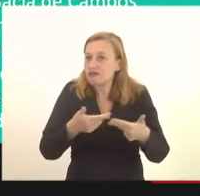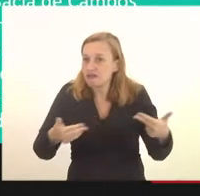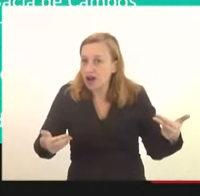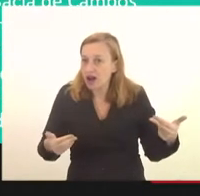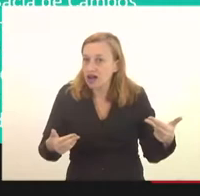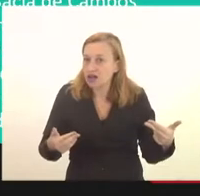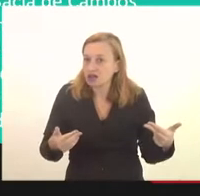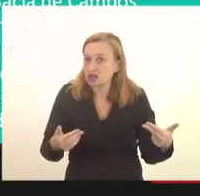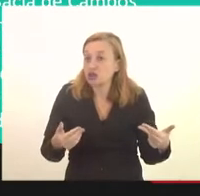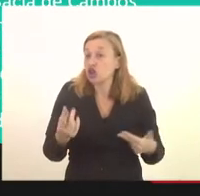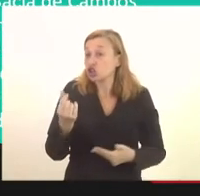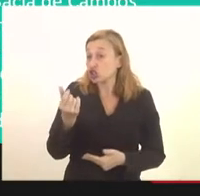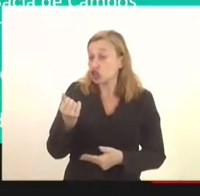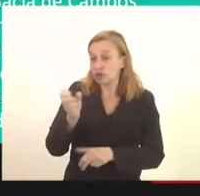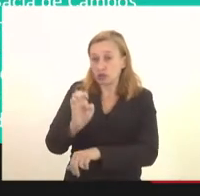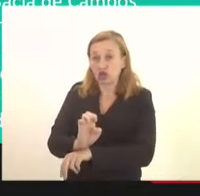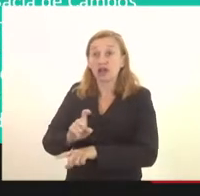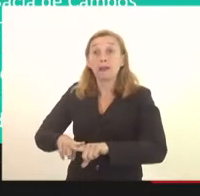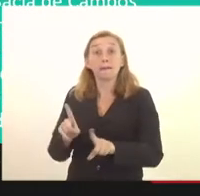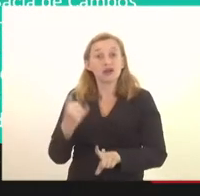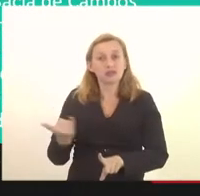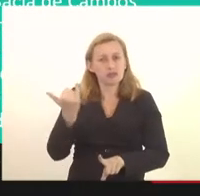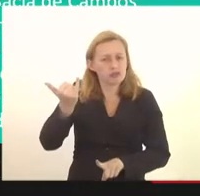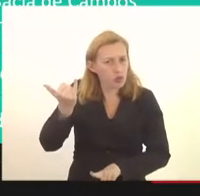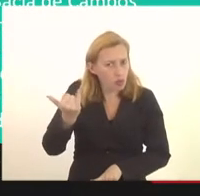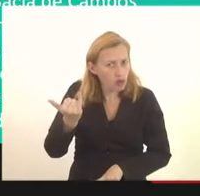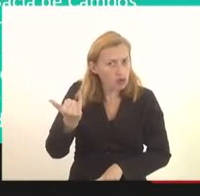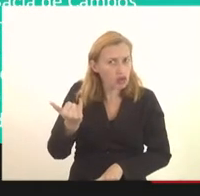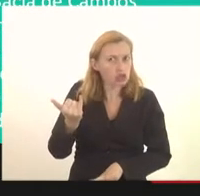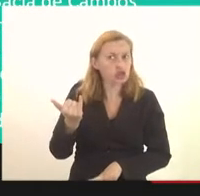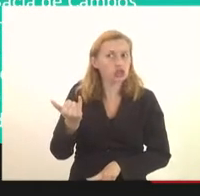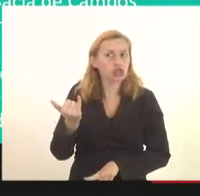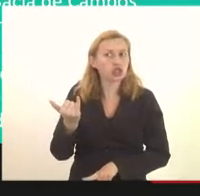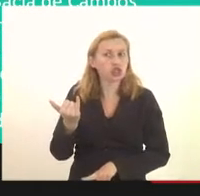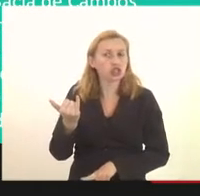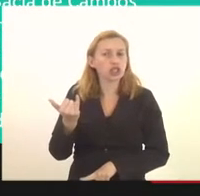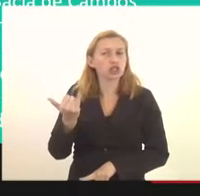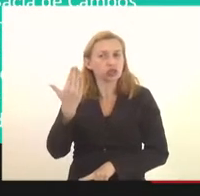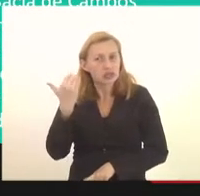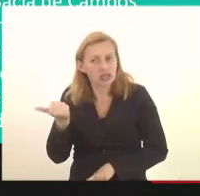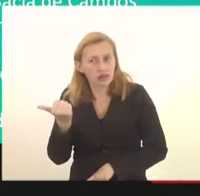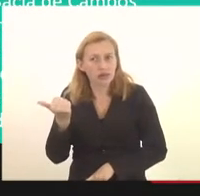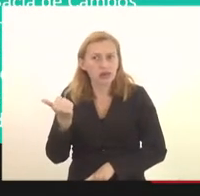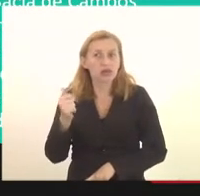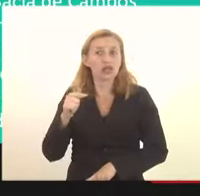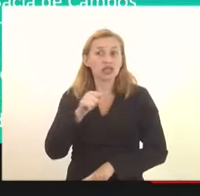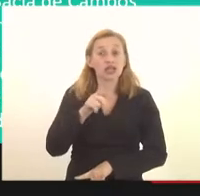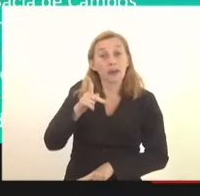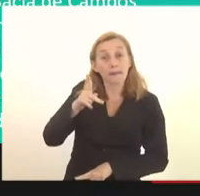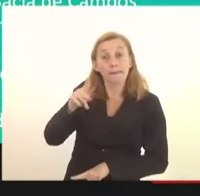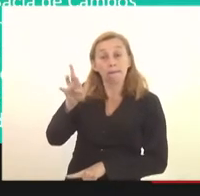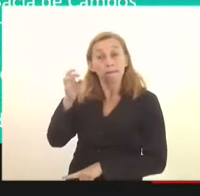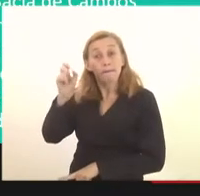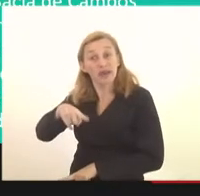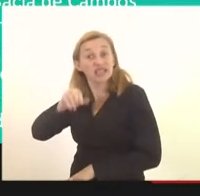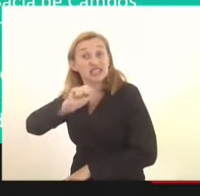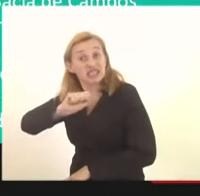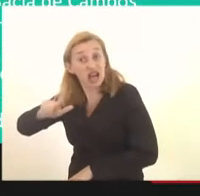Estado. Agora, um detalhe importante é que a gente sabe que esse polígono do pré-sal, ele